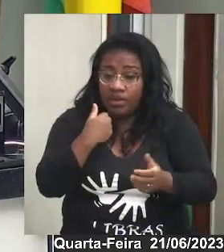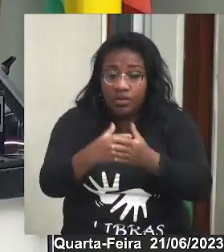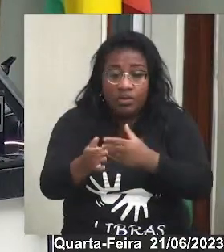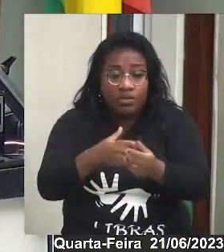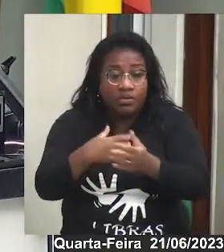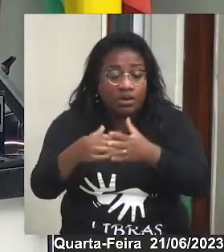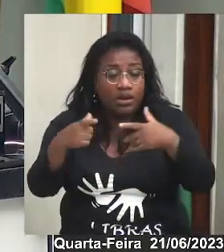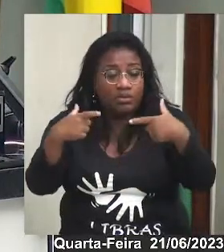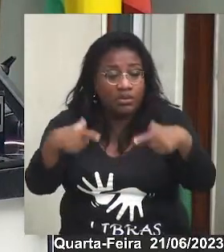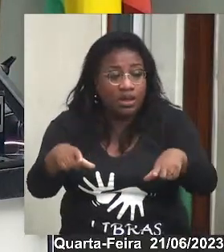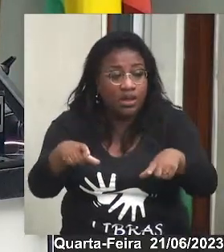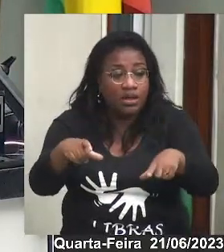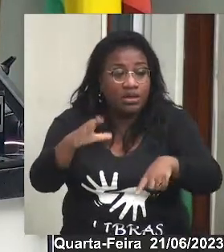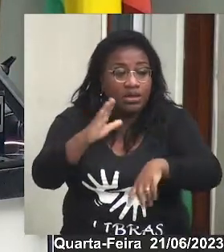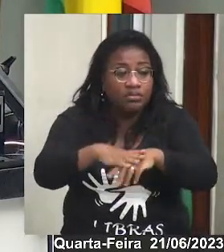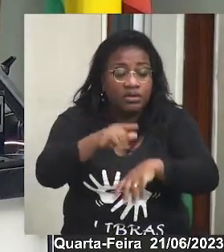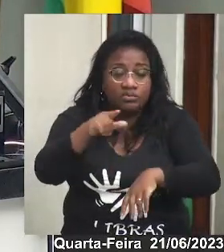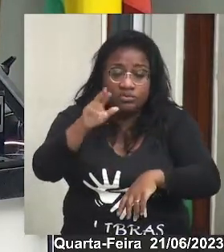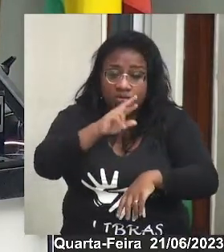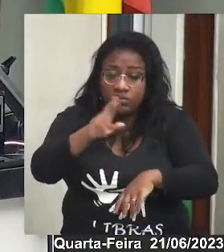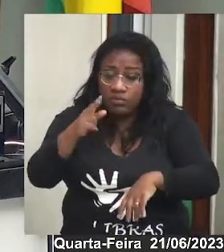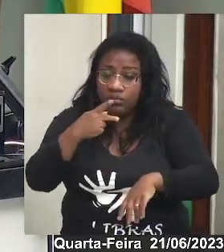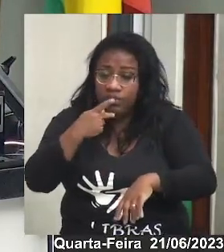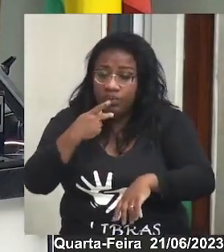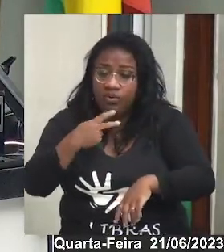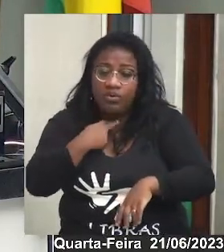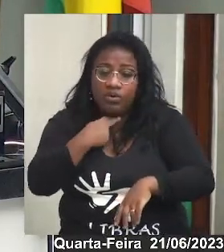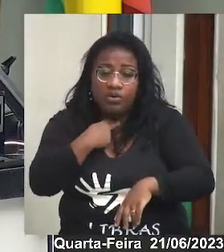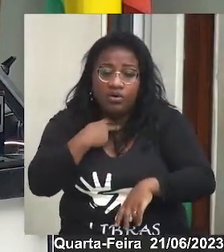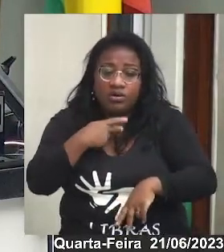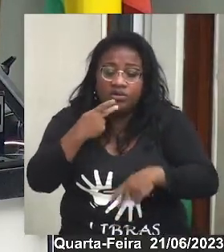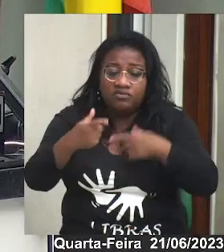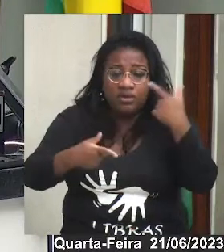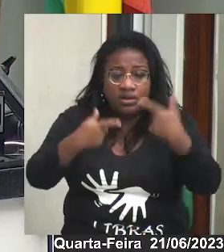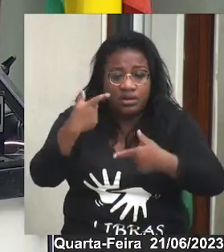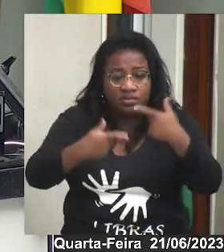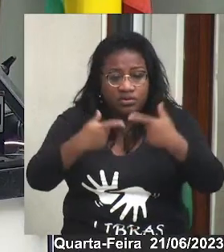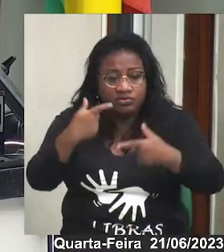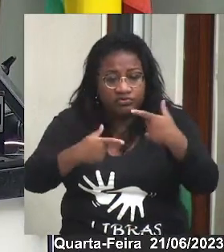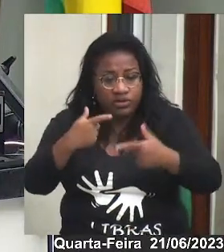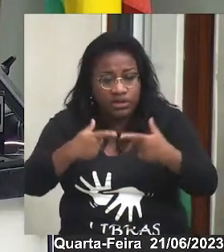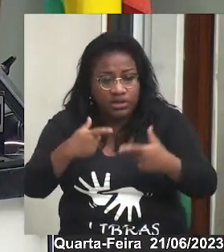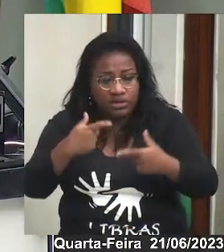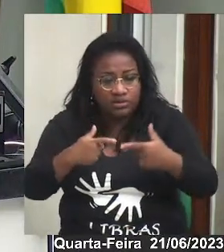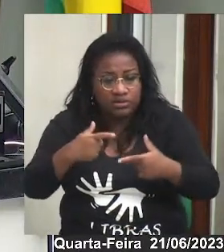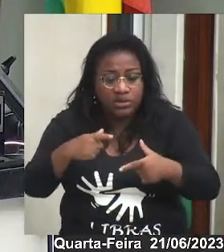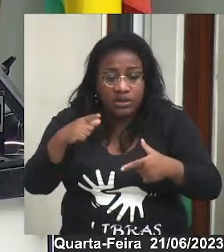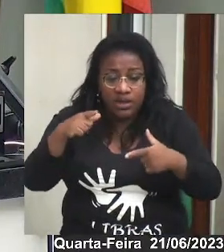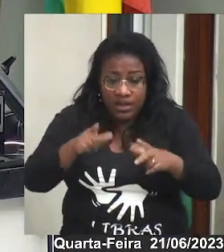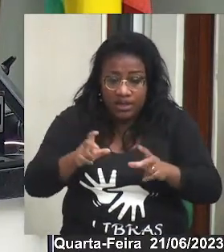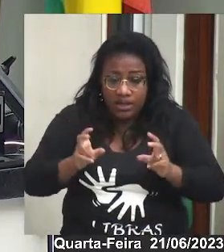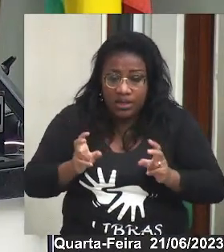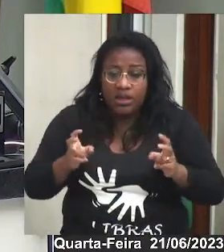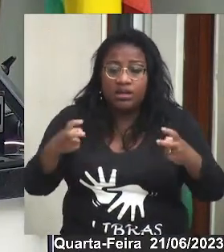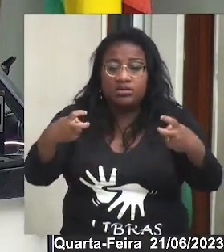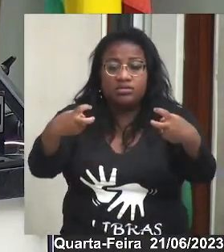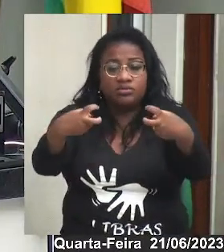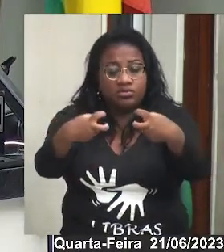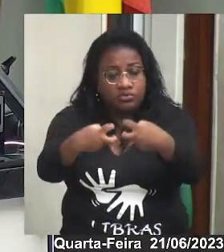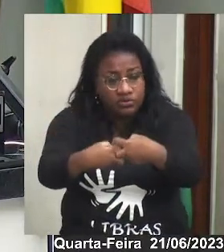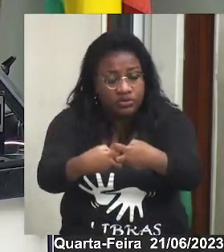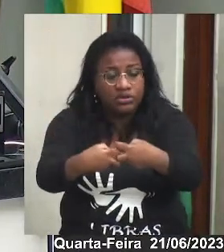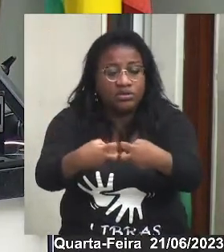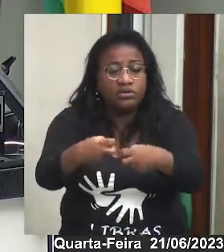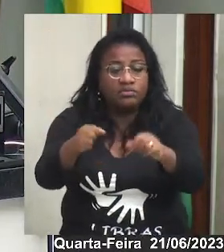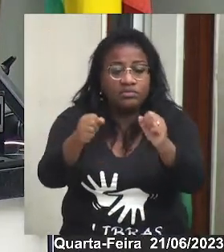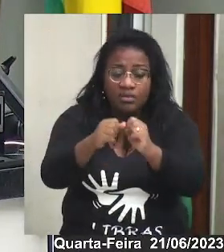São Paulo. Só que o senhor não pode chegar e fazer politicagem aqui não, que eu não vou aceitar não. Porque aqui é o plenário para isso, para a gente